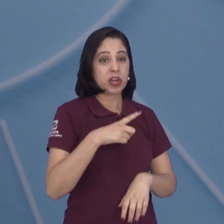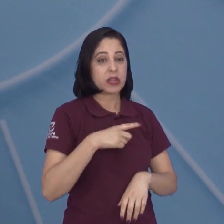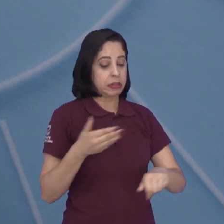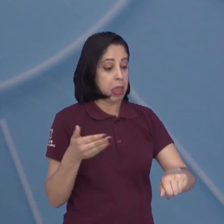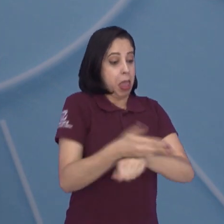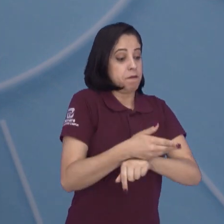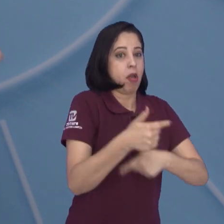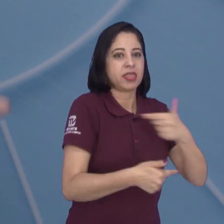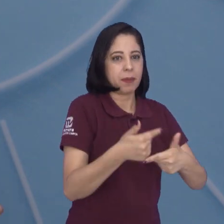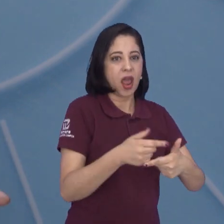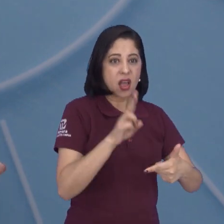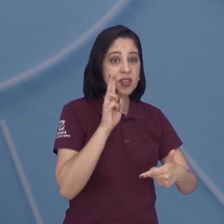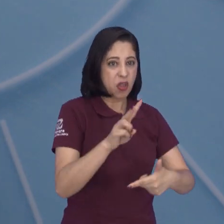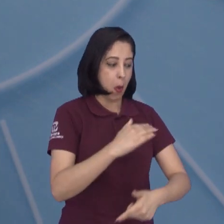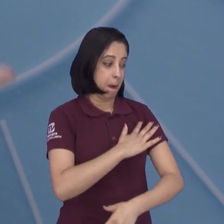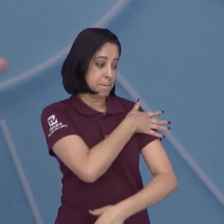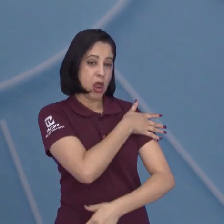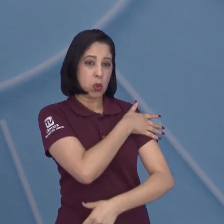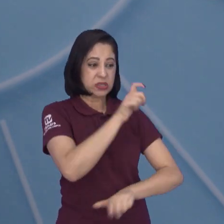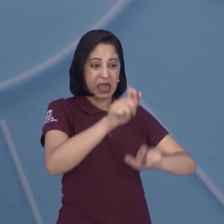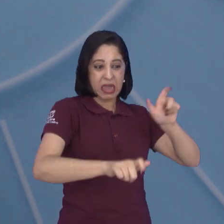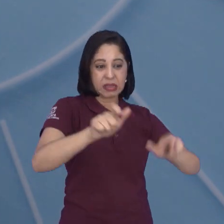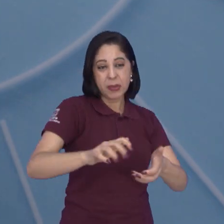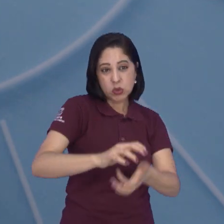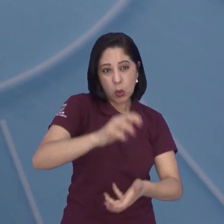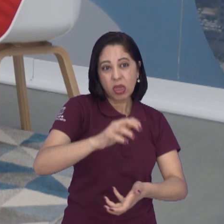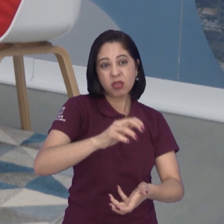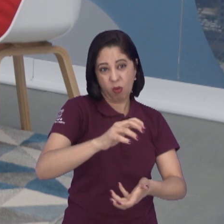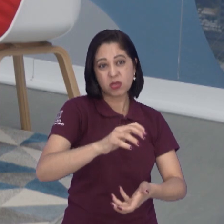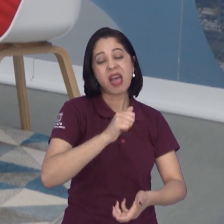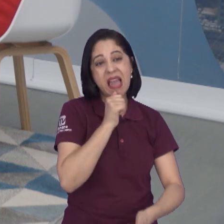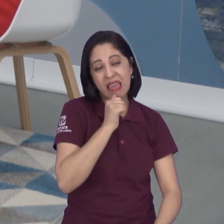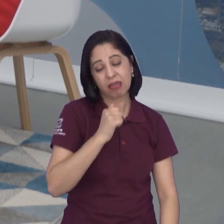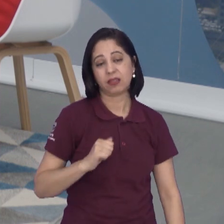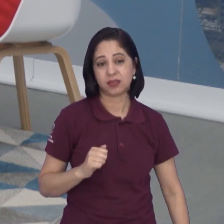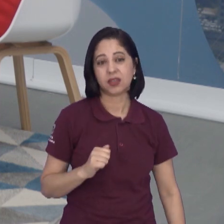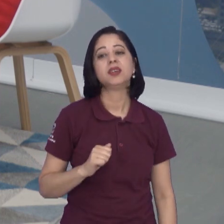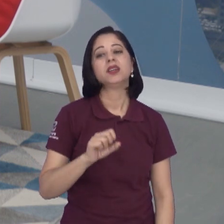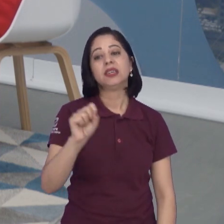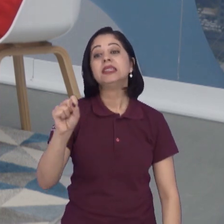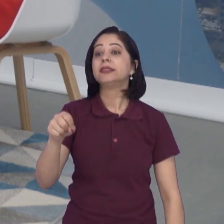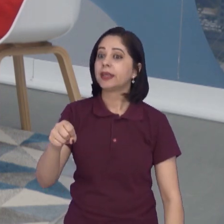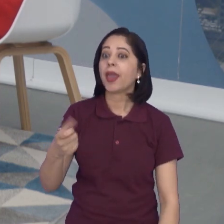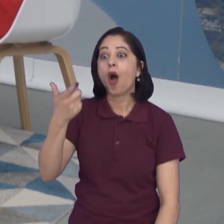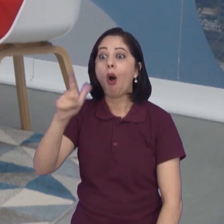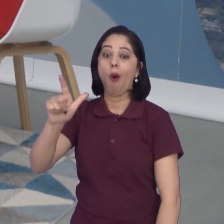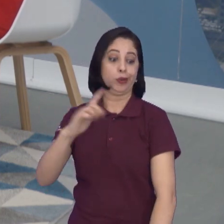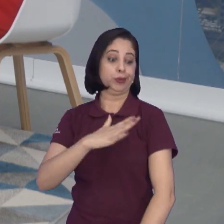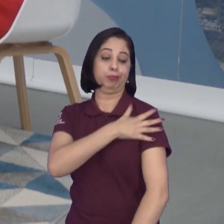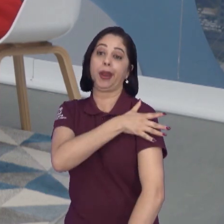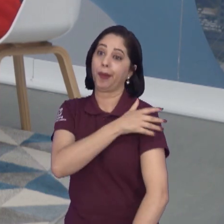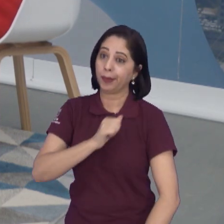esse preconceito com pessoas mais velhas também, principalmente mulheres, né. Mulheres ainda temos o etarismo aí, é outro recorte